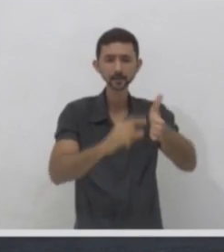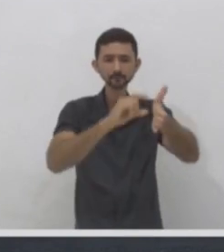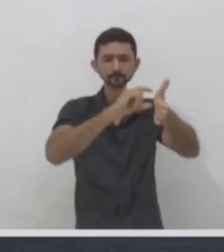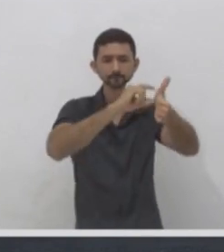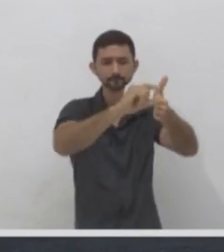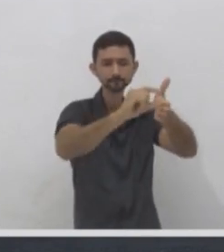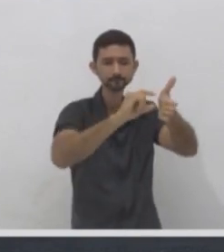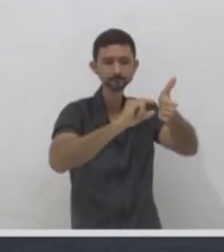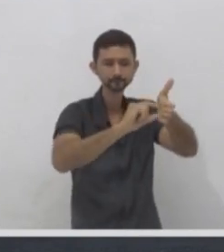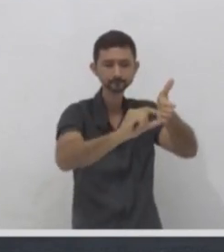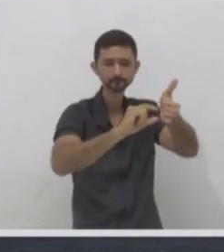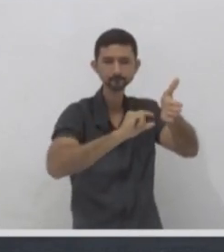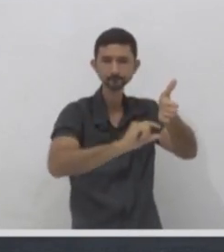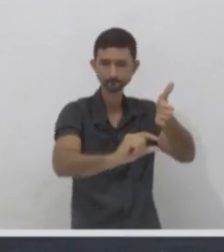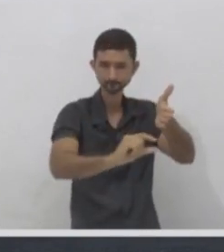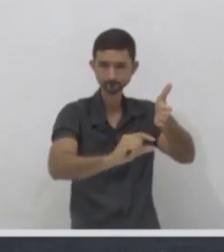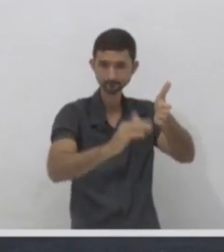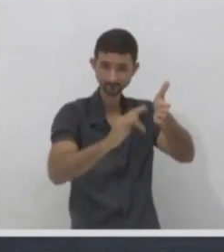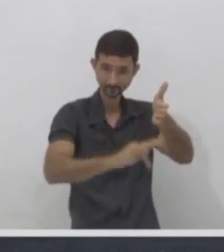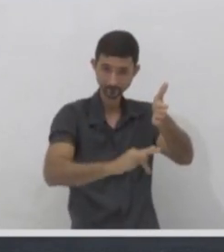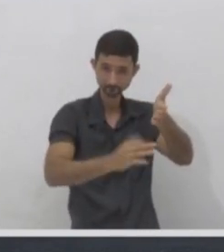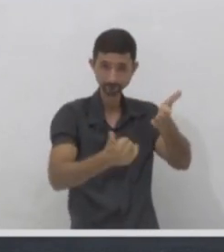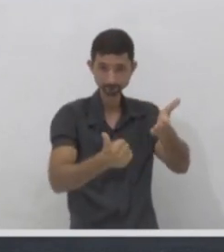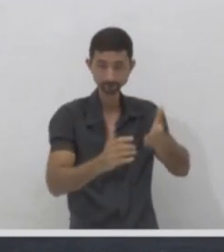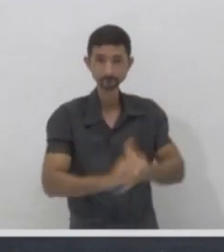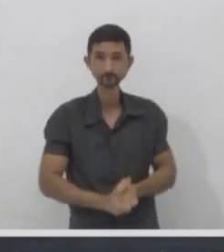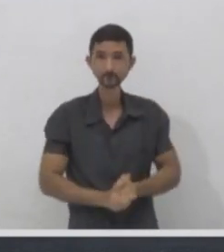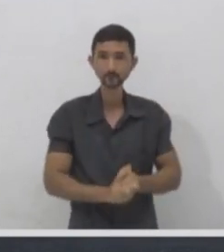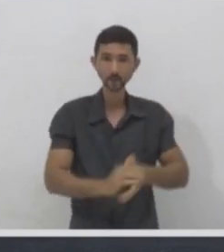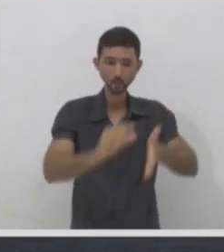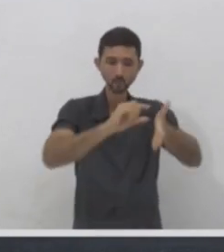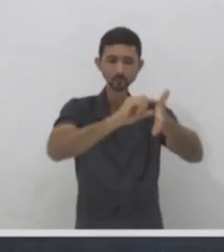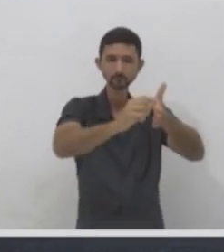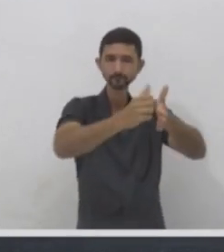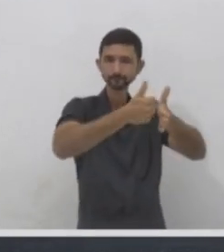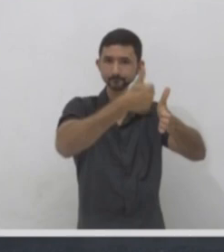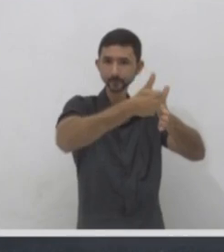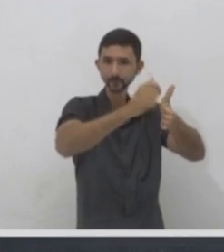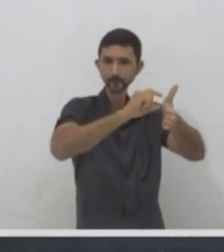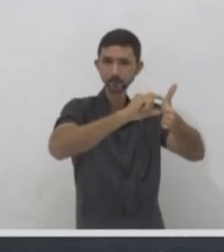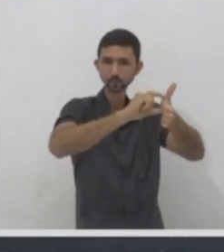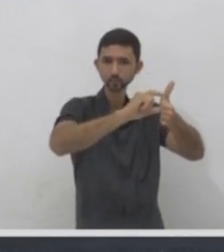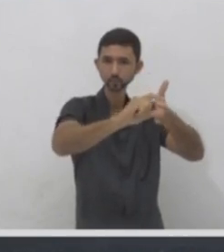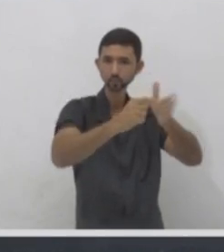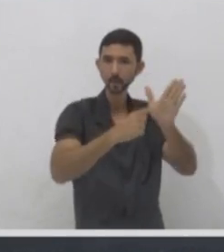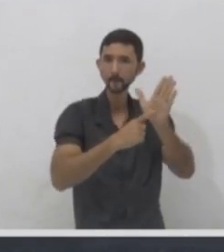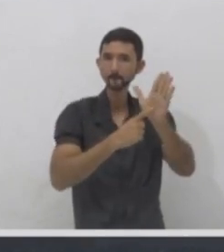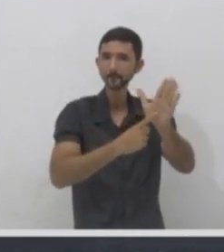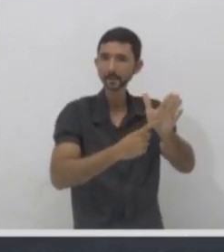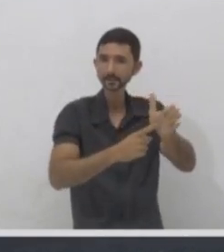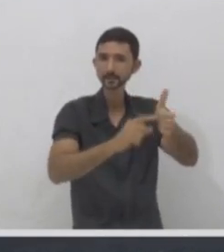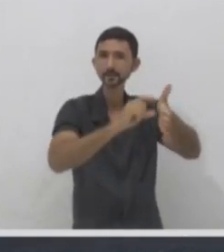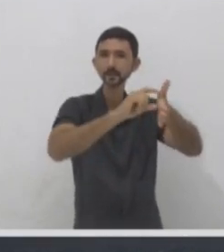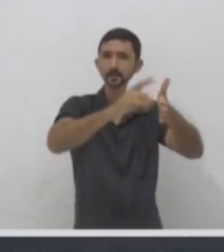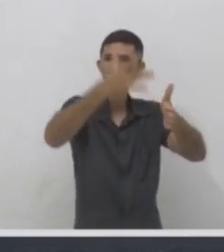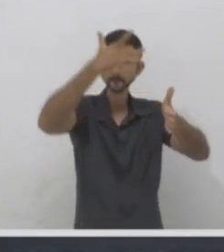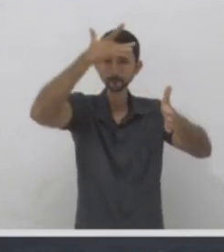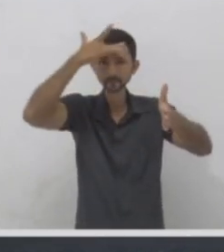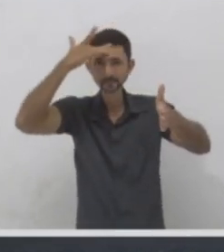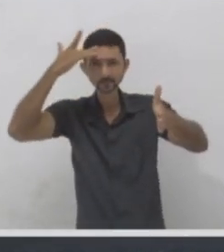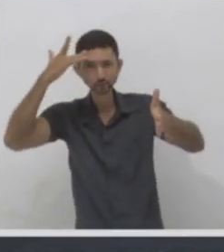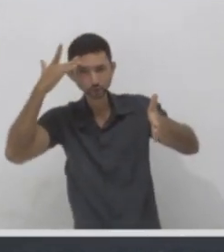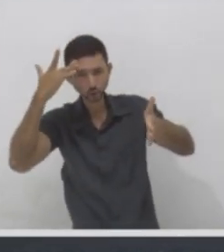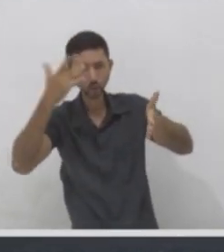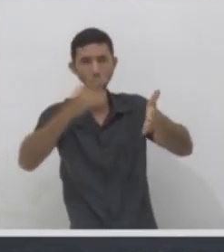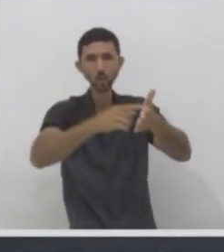seu texto? No início, nós apresentamos as personagens, o momento em que a situação está acontecendo